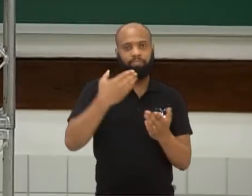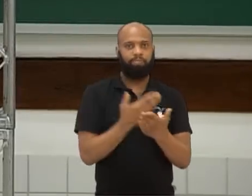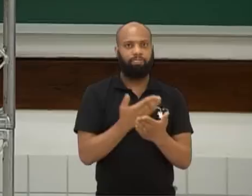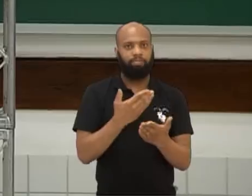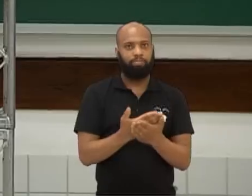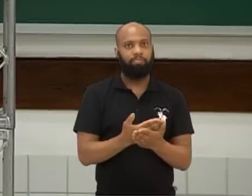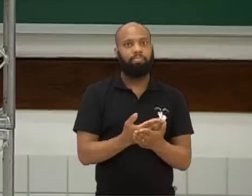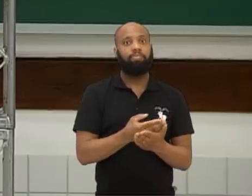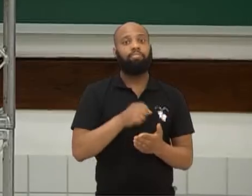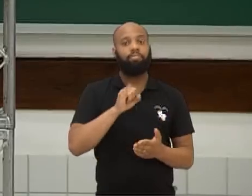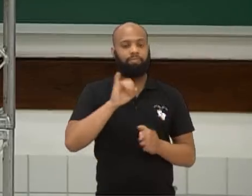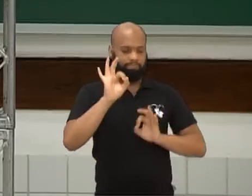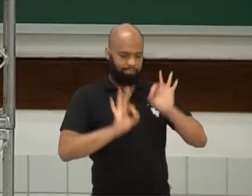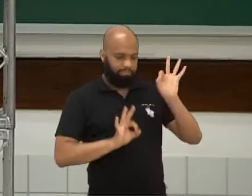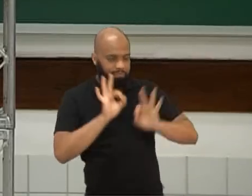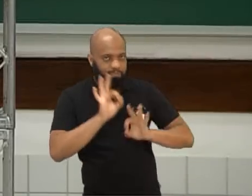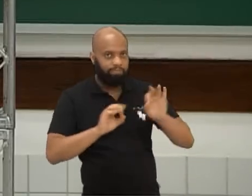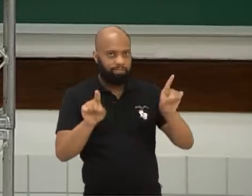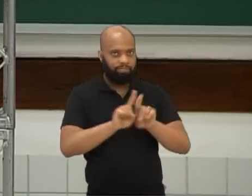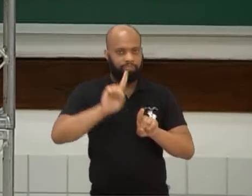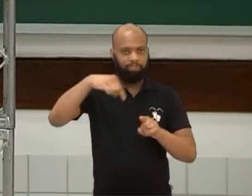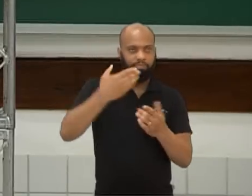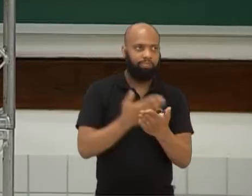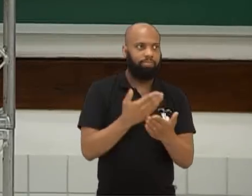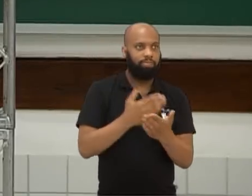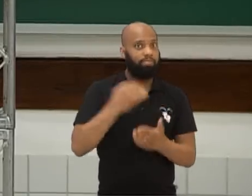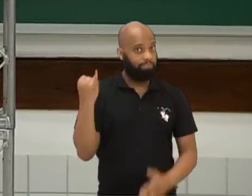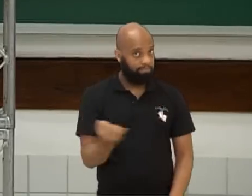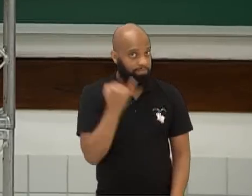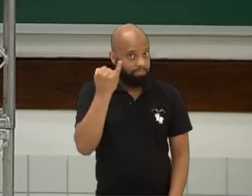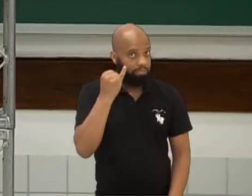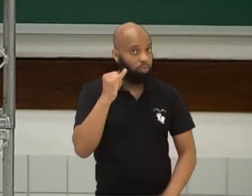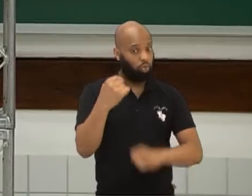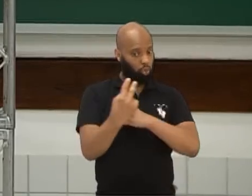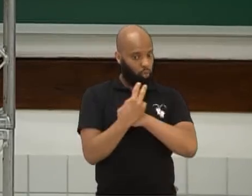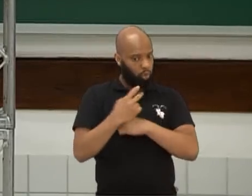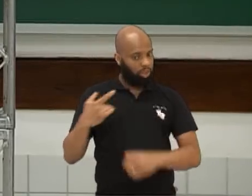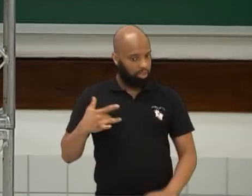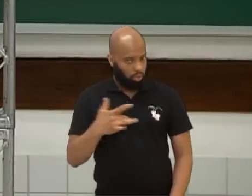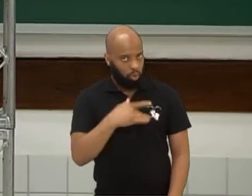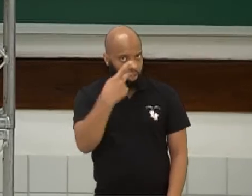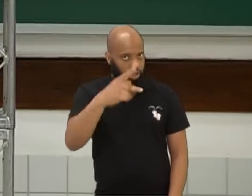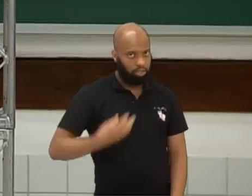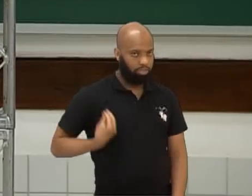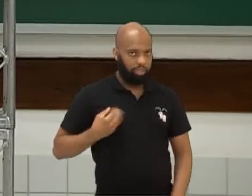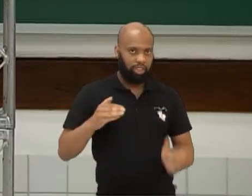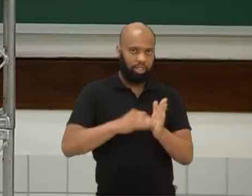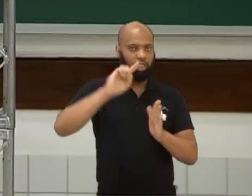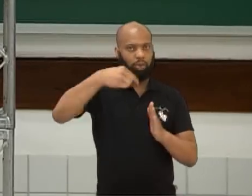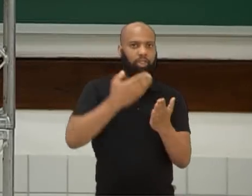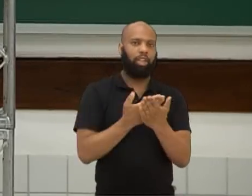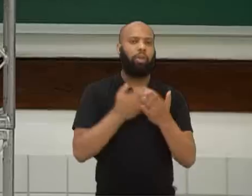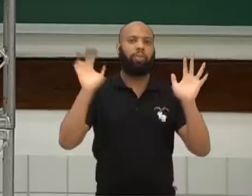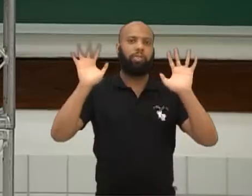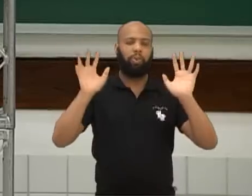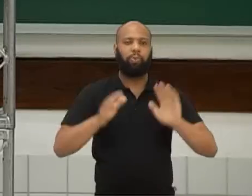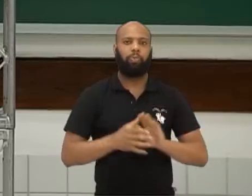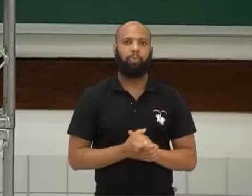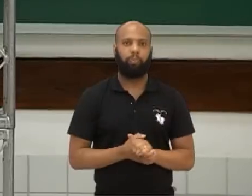breve e se prepare para a próxima aula. E, importante, se cuidem, tá? Até a próxima.